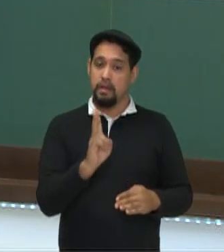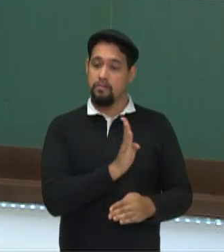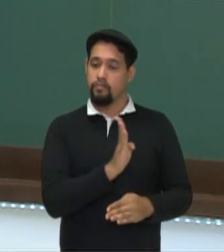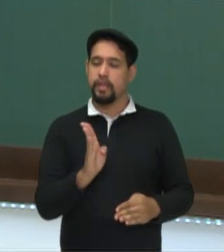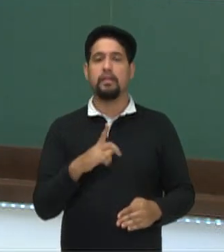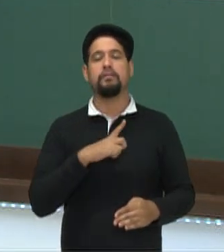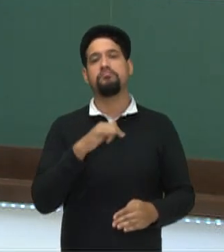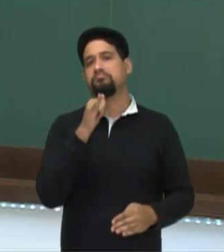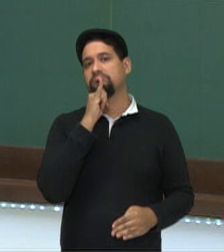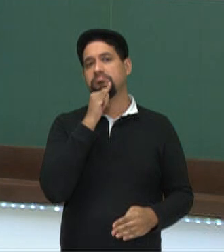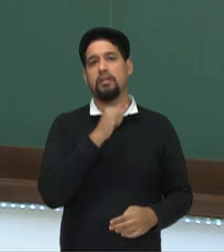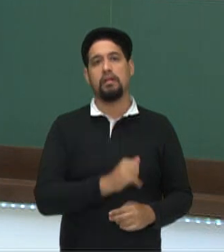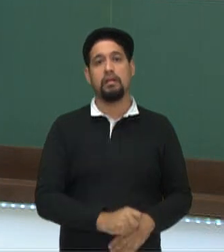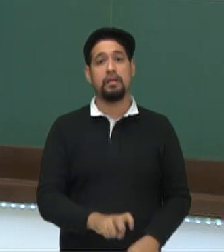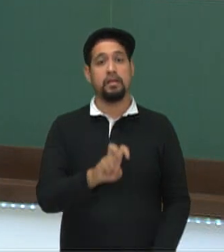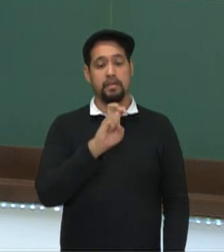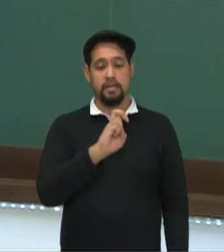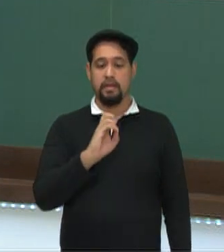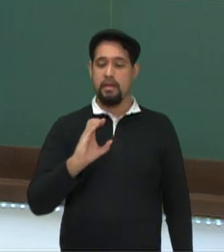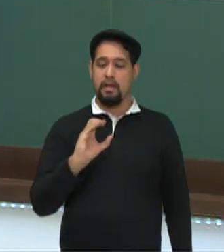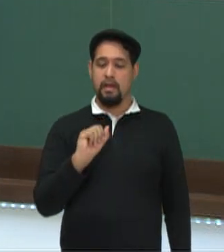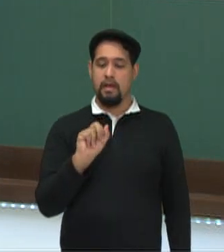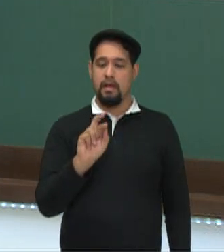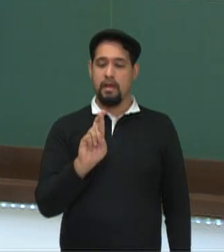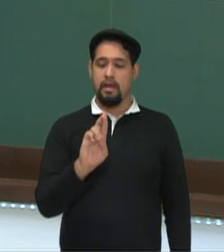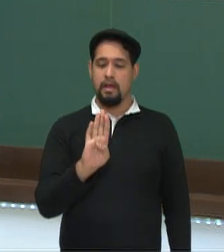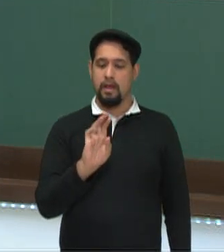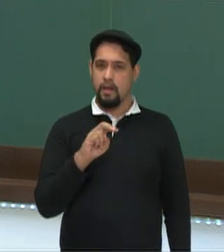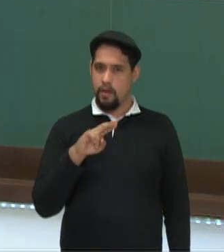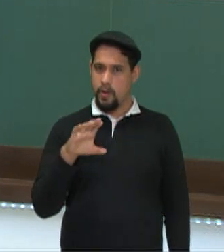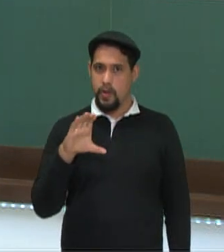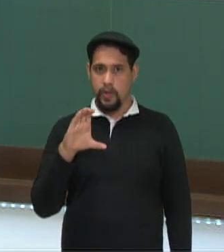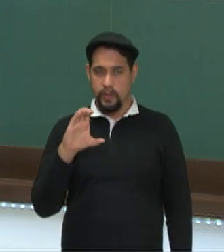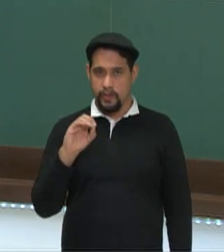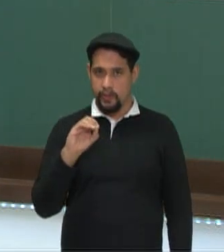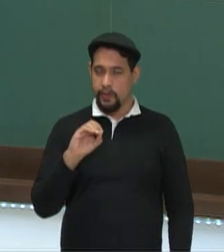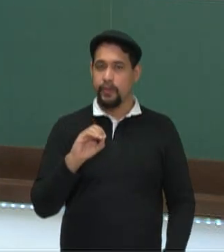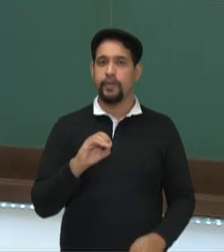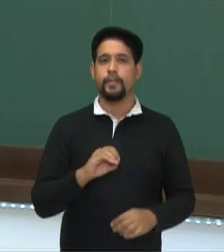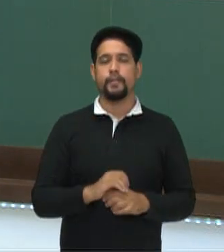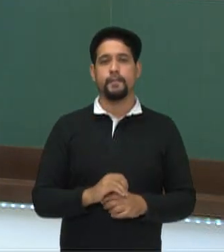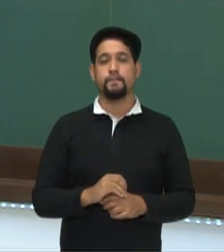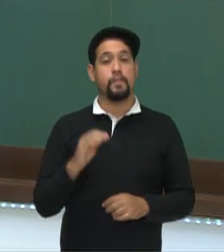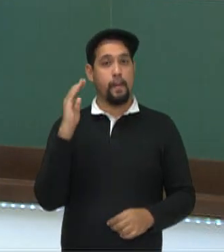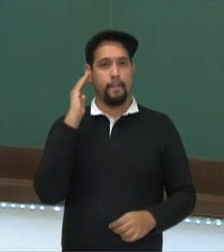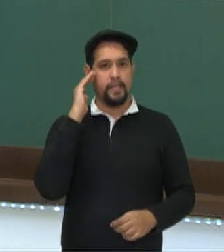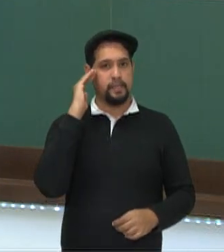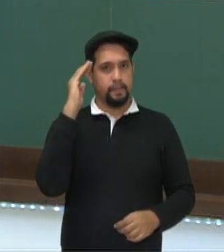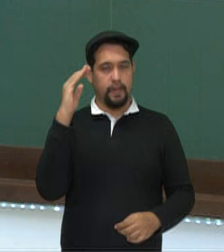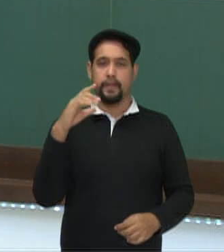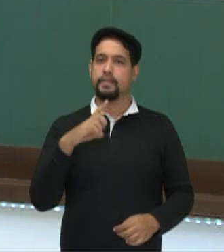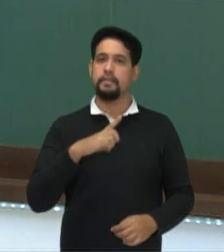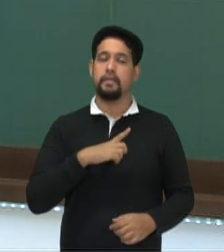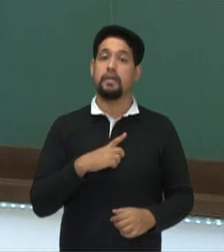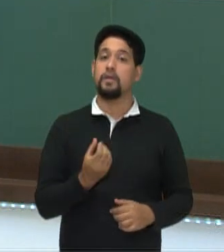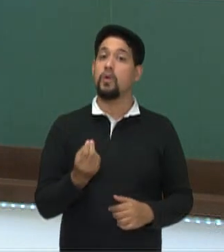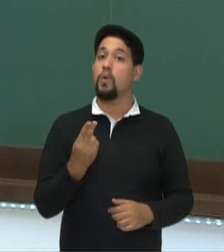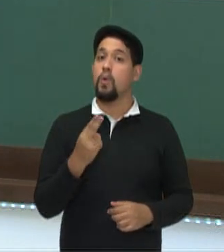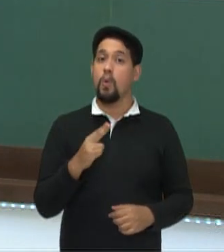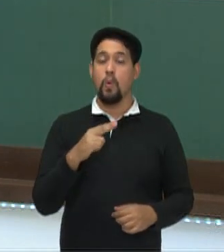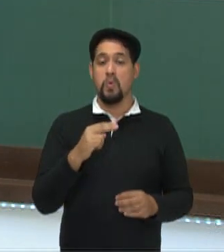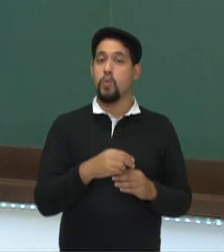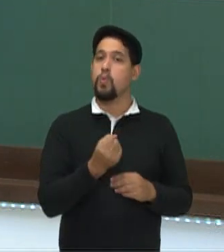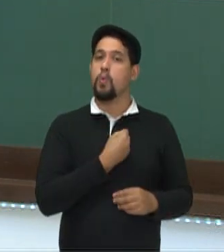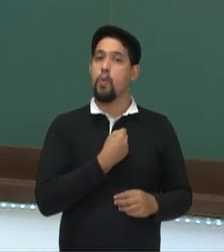nós temos aqui 5 carbonos na estrutura, na cadeia carbônica principal. O prefixo